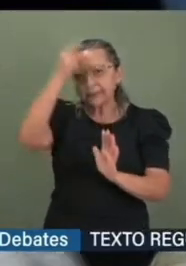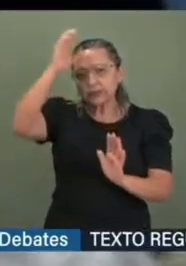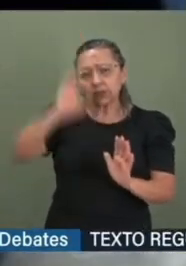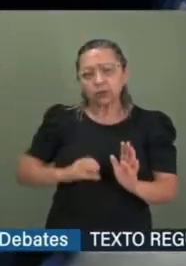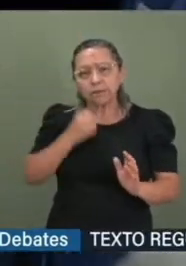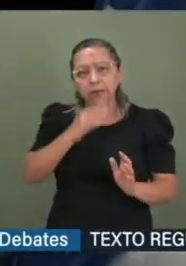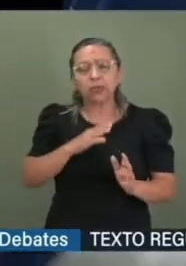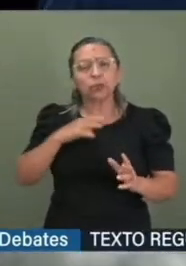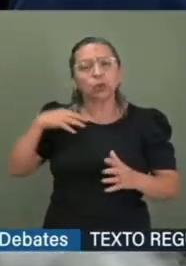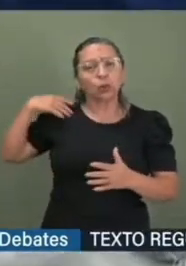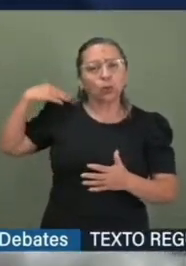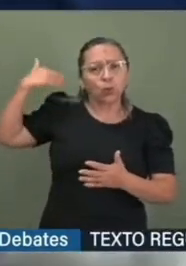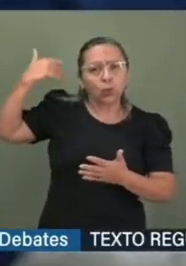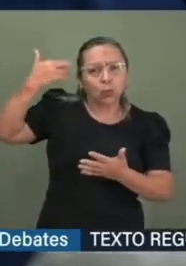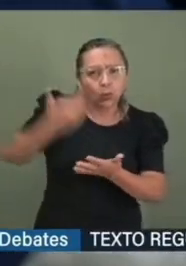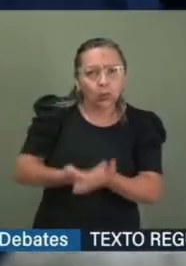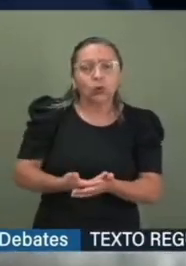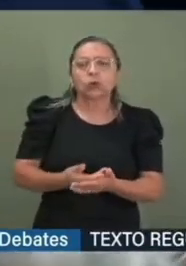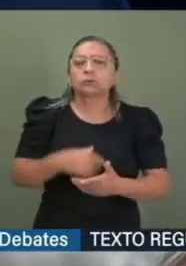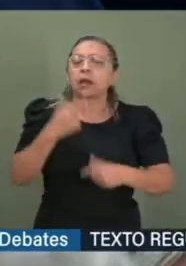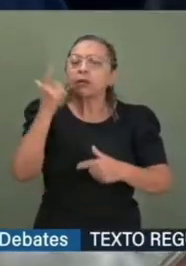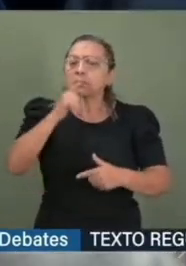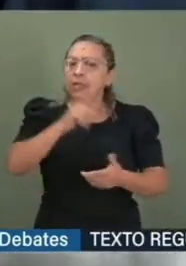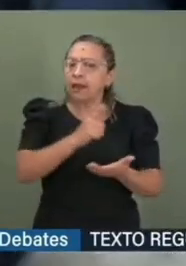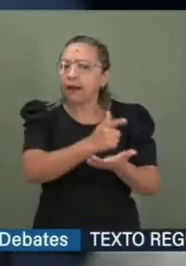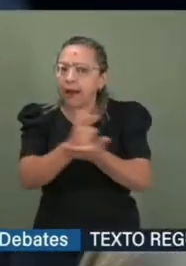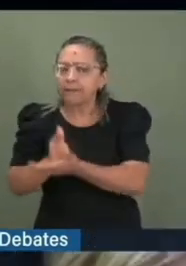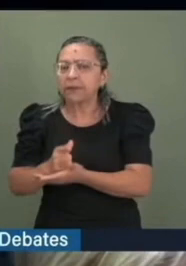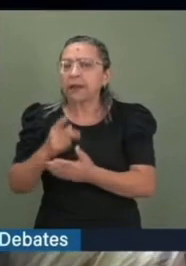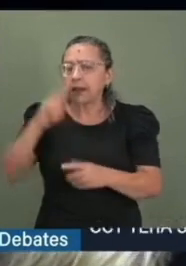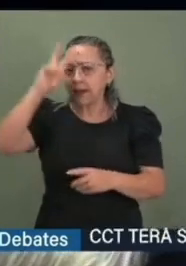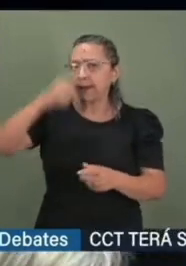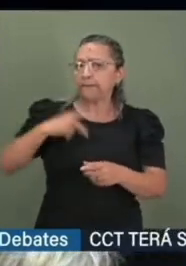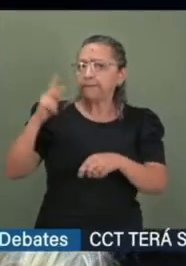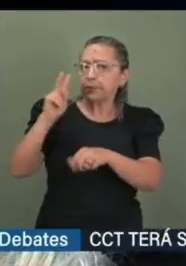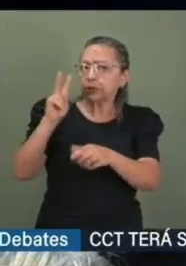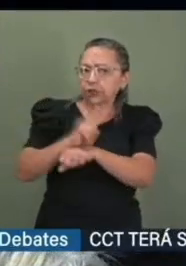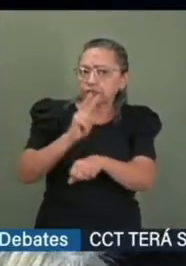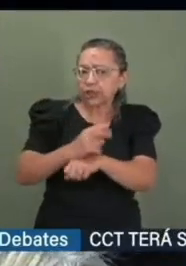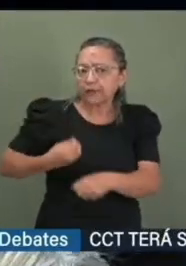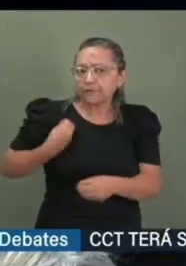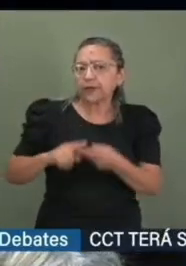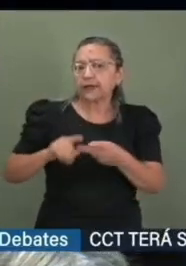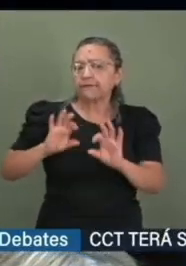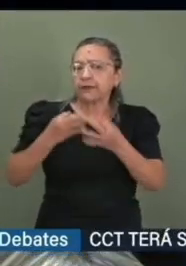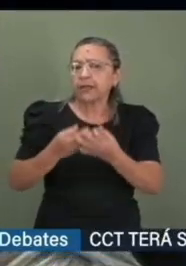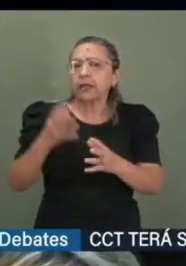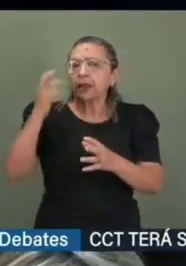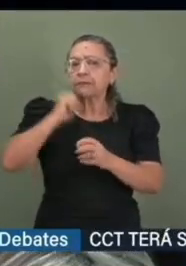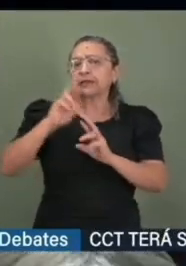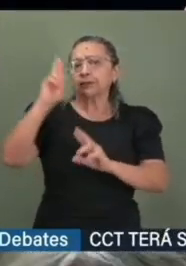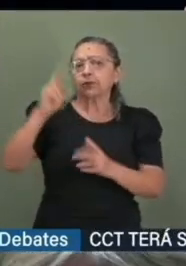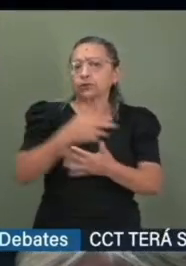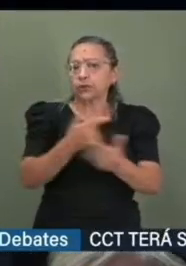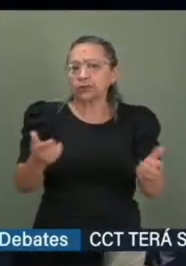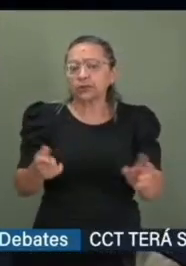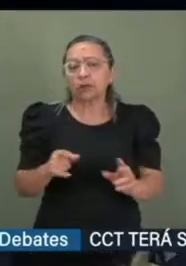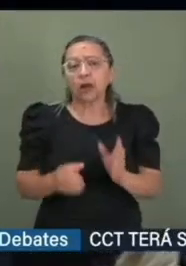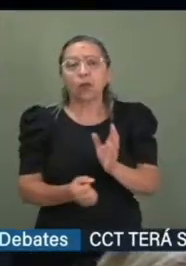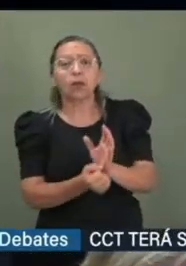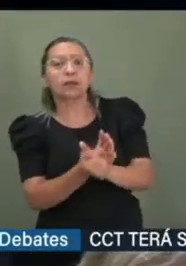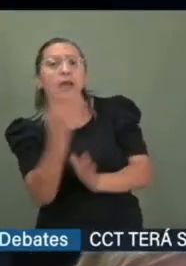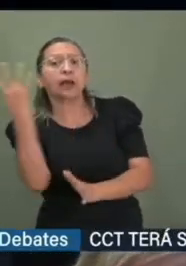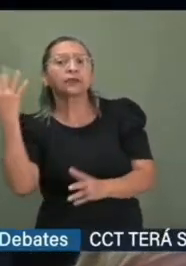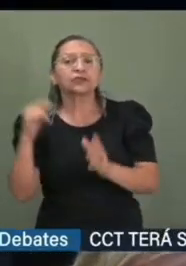processo para adquirirem suas armas de fogo para proteger sua vida sua família e seu patrimônio o número de